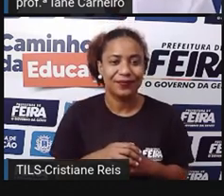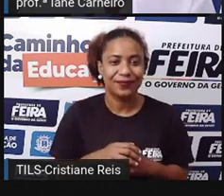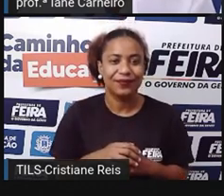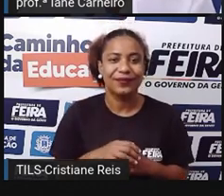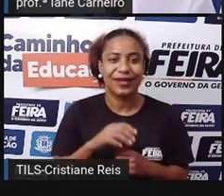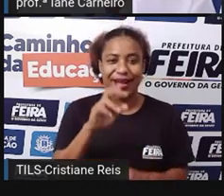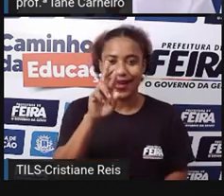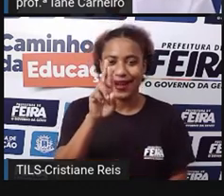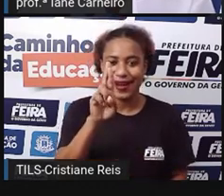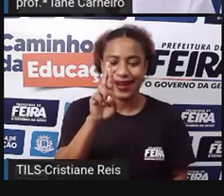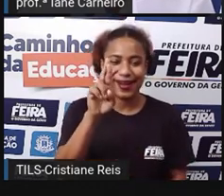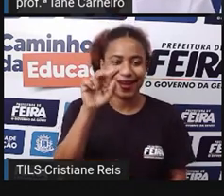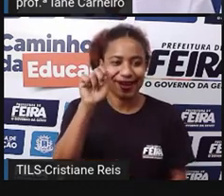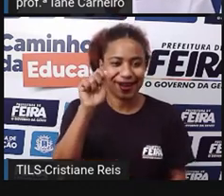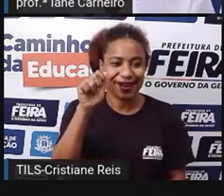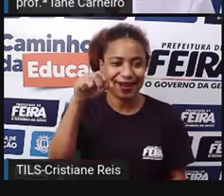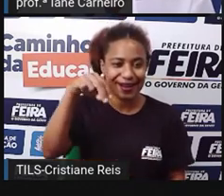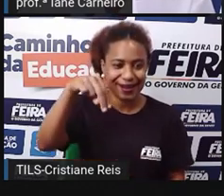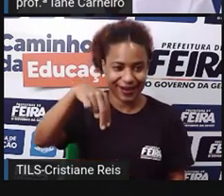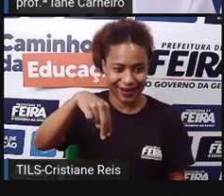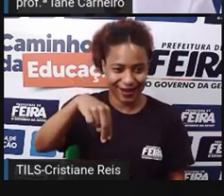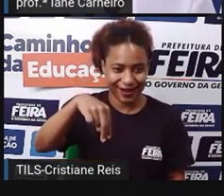rã, né? Então, onde é que está escrito rã?